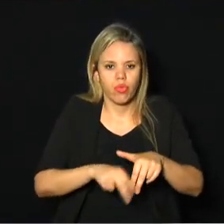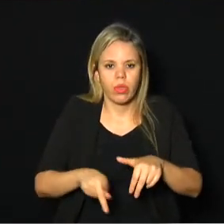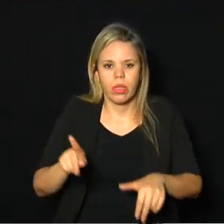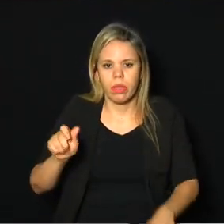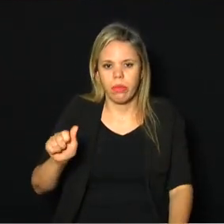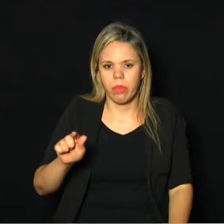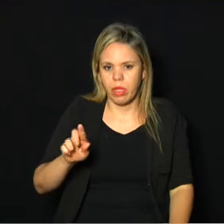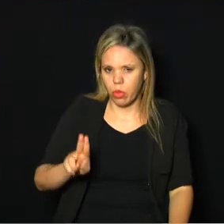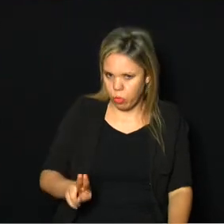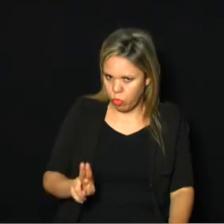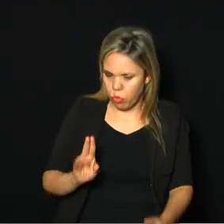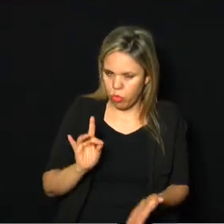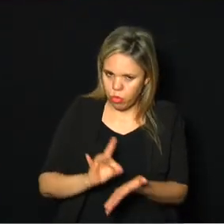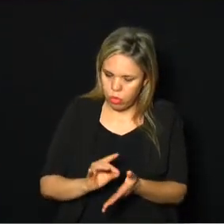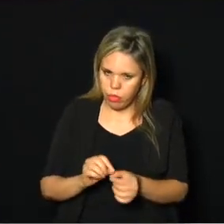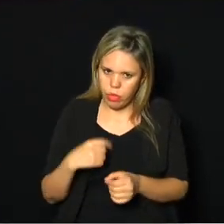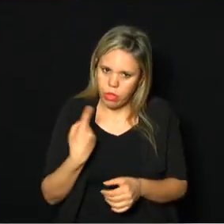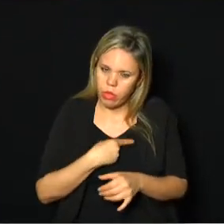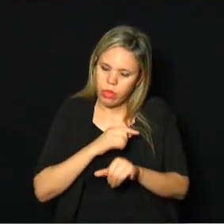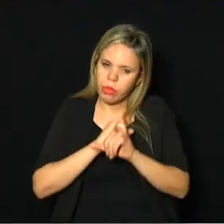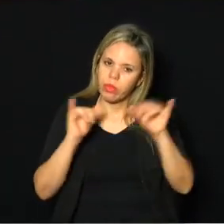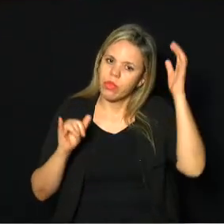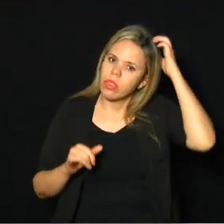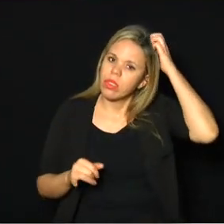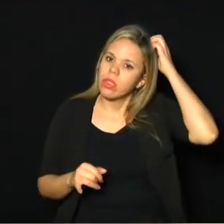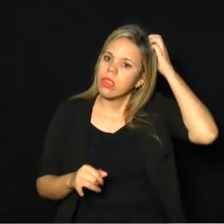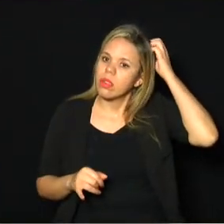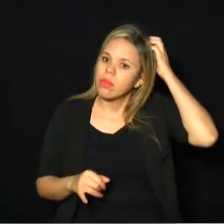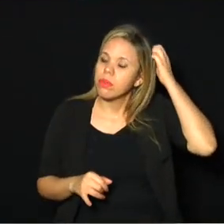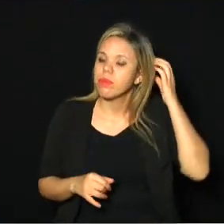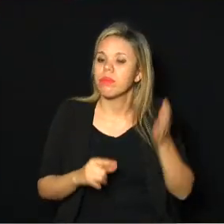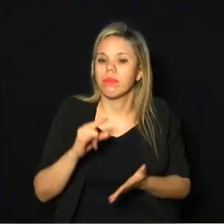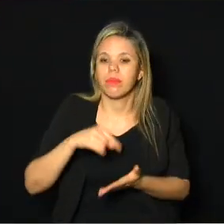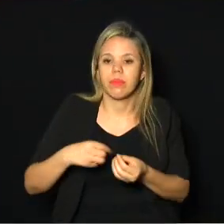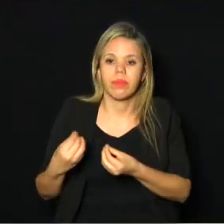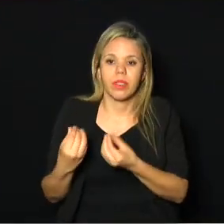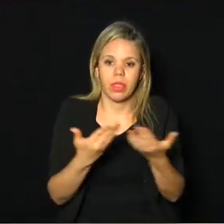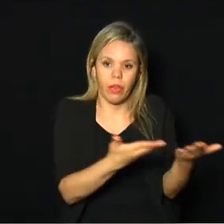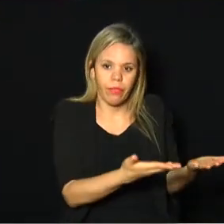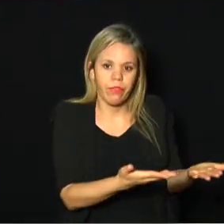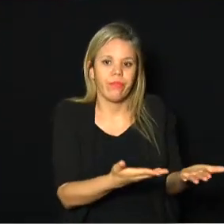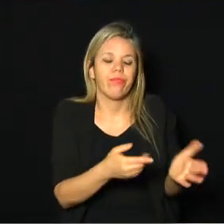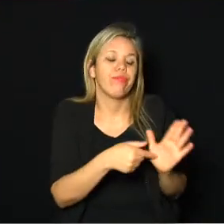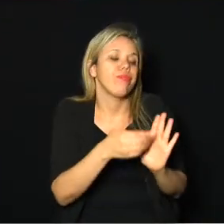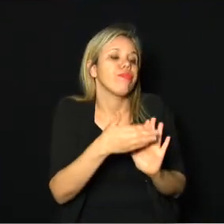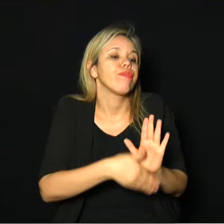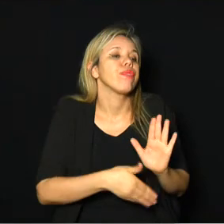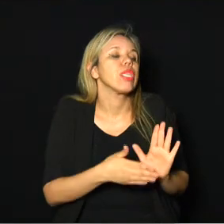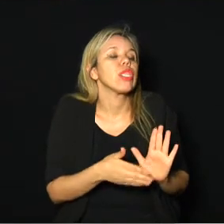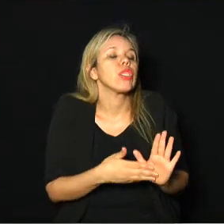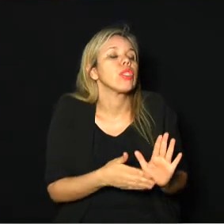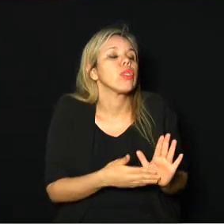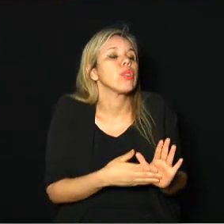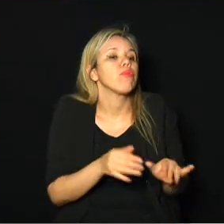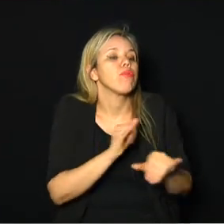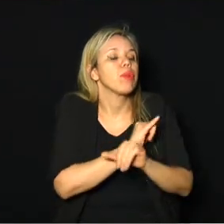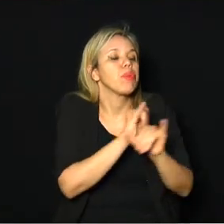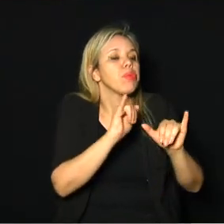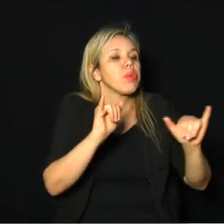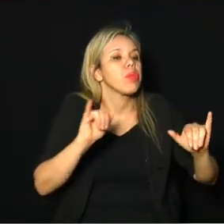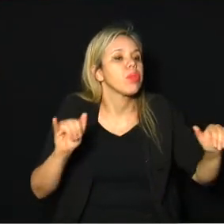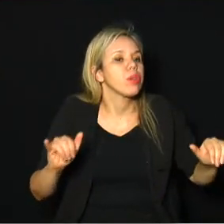realizado. Então, nós vamos divulgar, vamos mandar ofícios, enfim, e vai estar a divulgação,